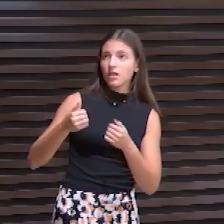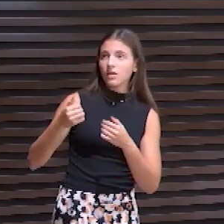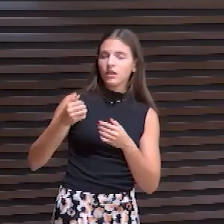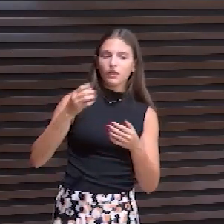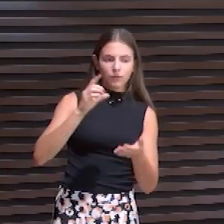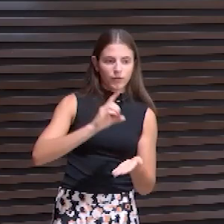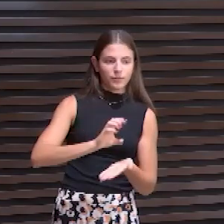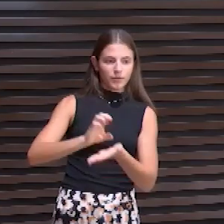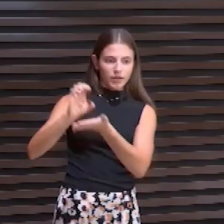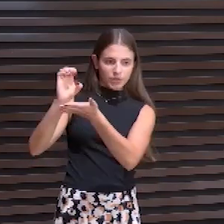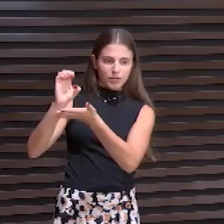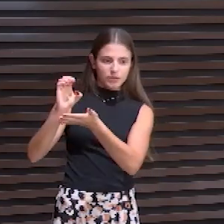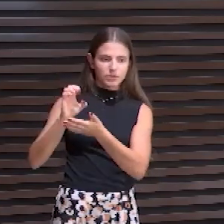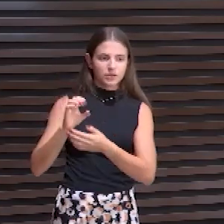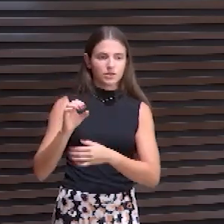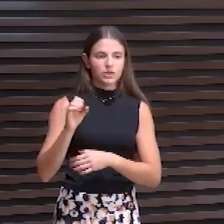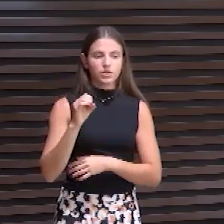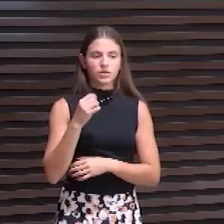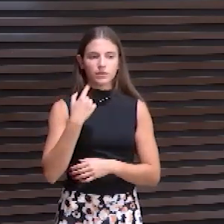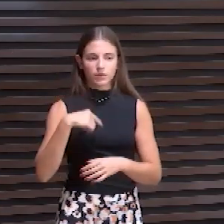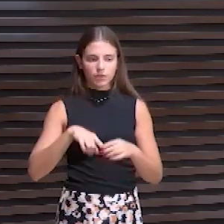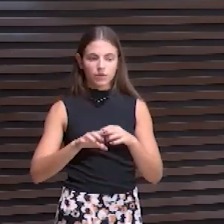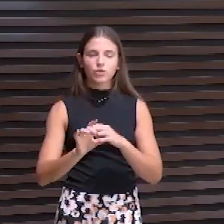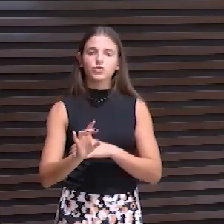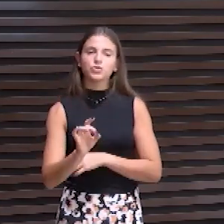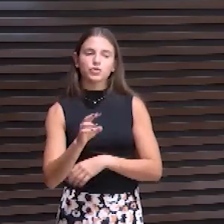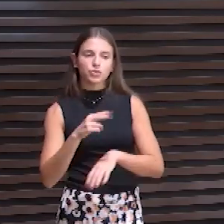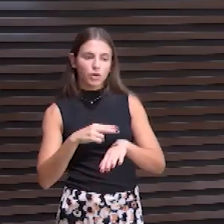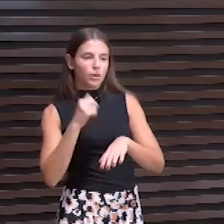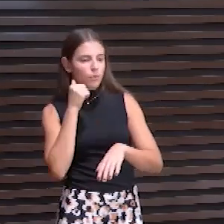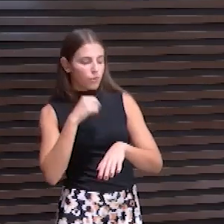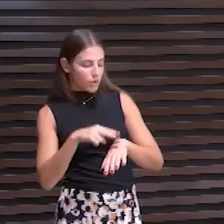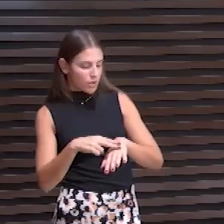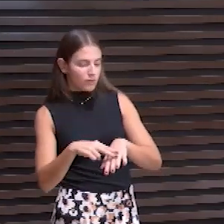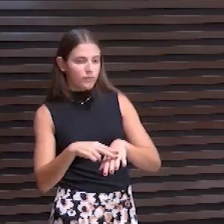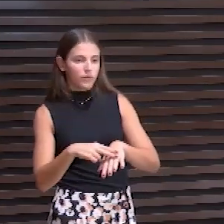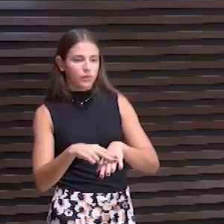Sarepta, de Sidom. Essa narrativa se encontra no primeiro livro dos